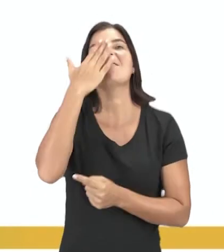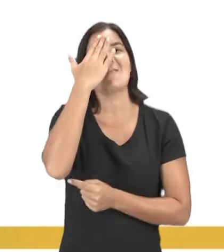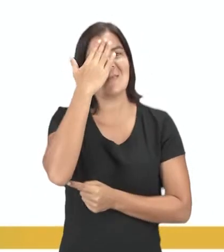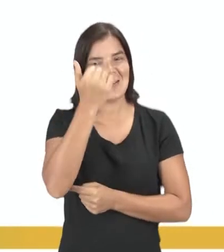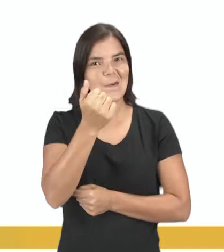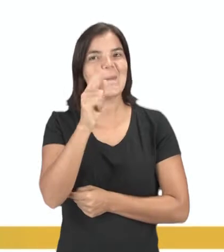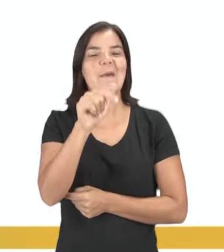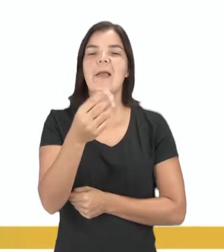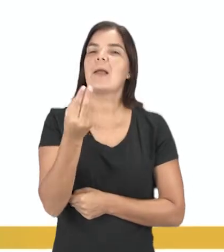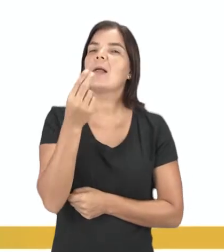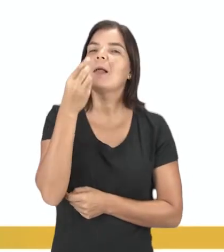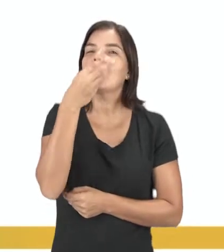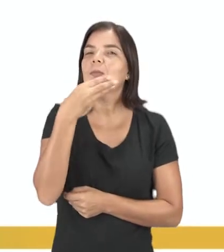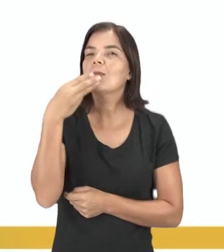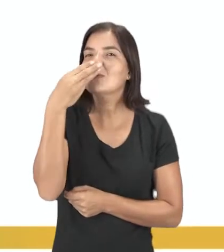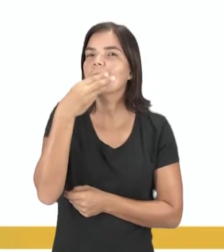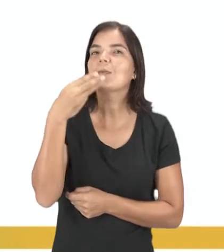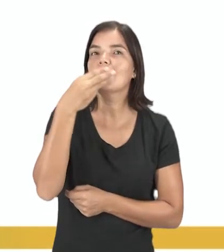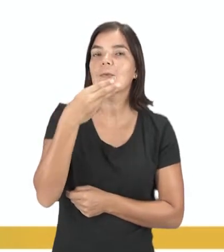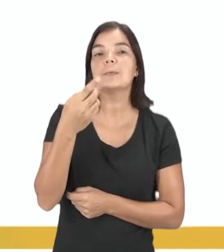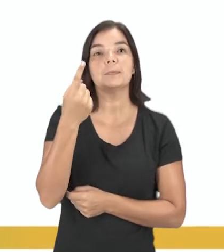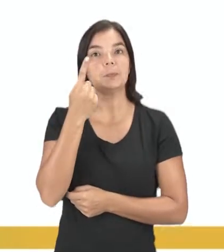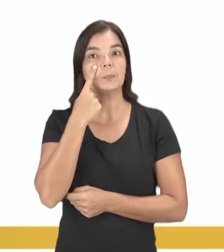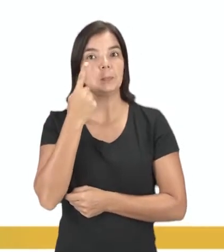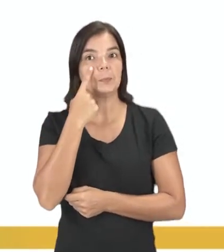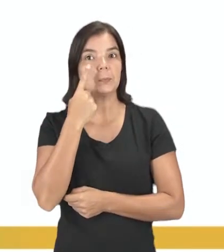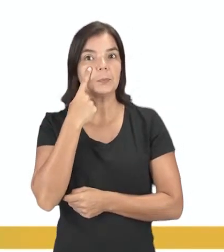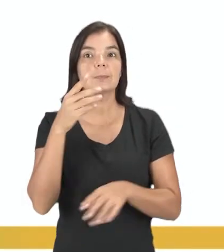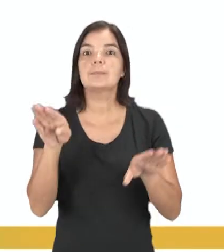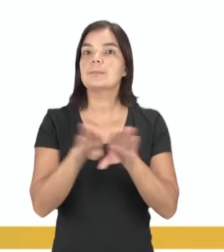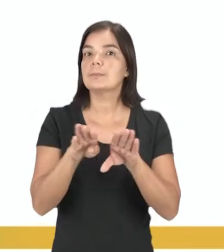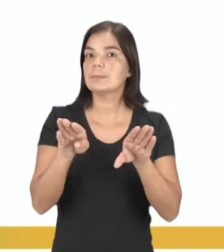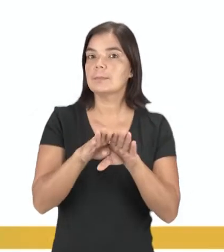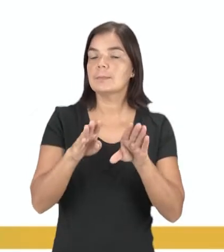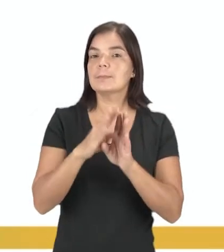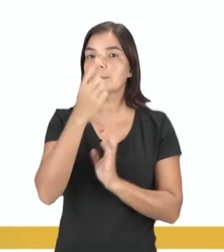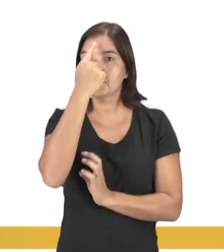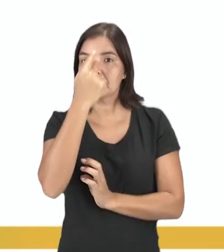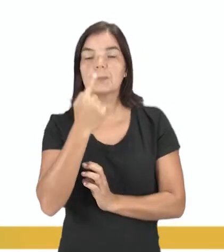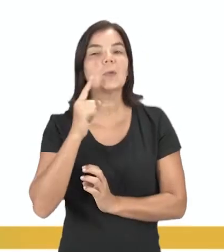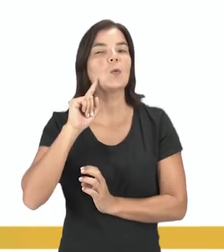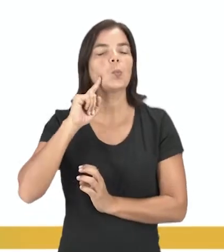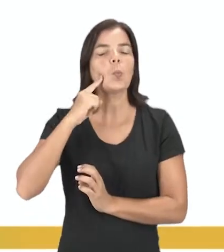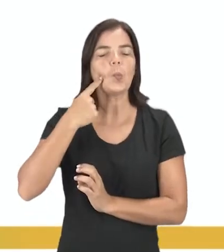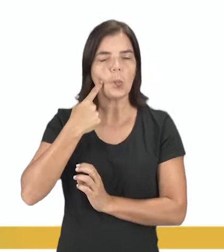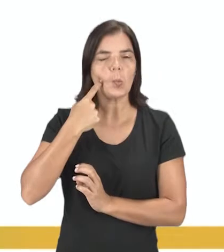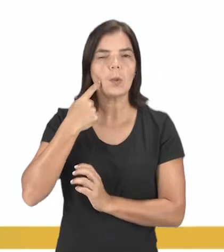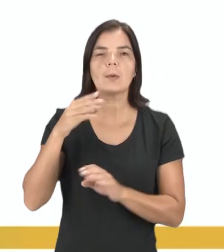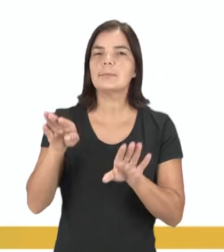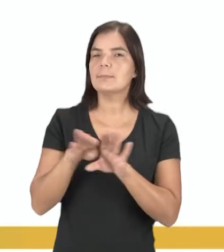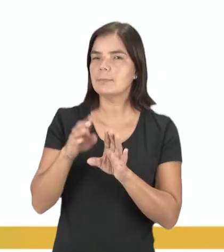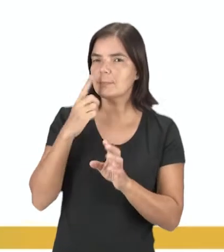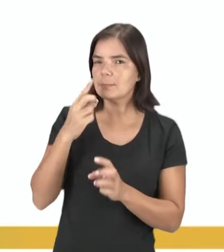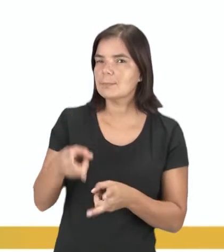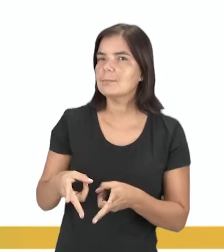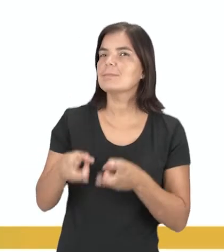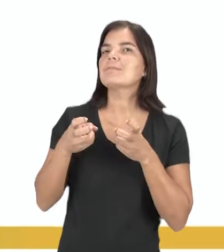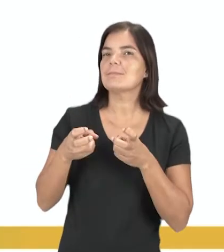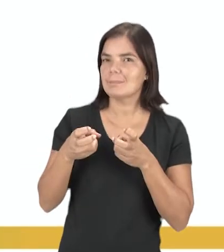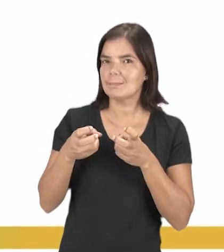sabemos que ele é doce. Observando também a imagem do limão. Você já deve